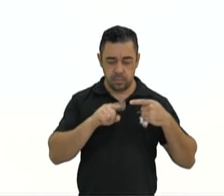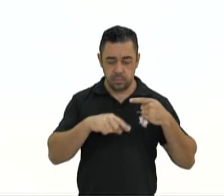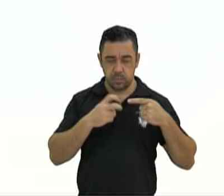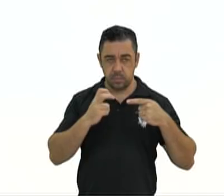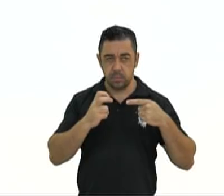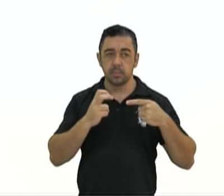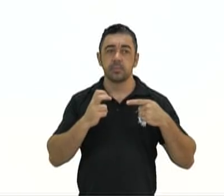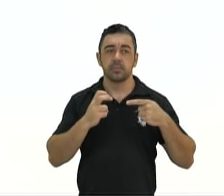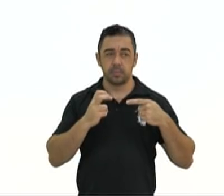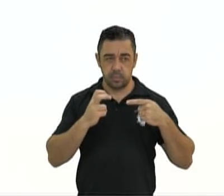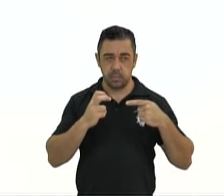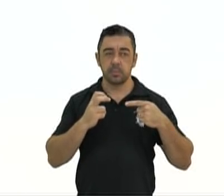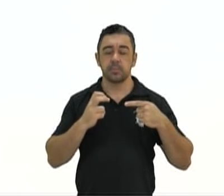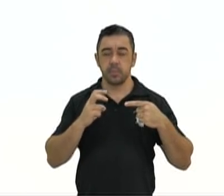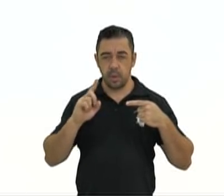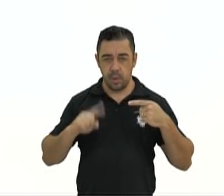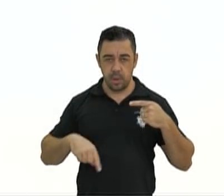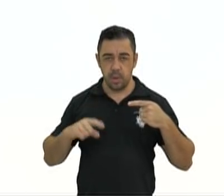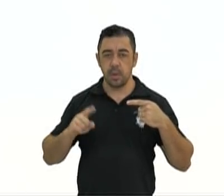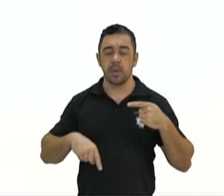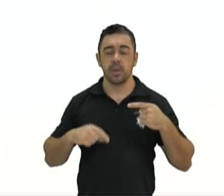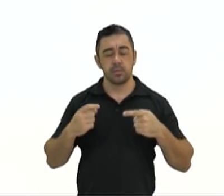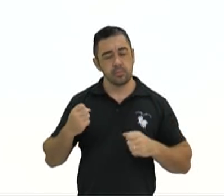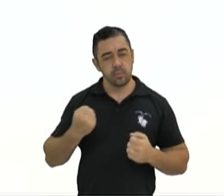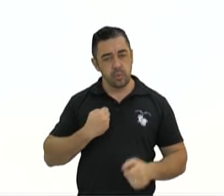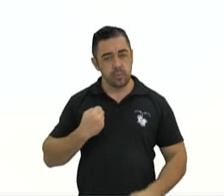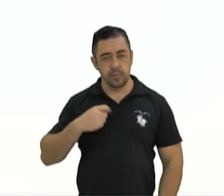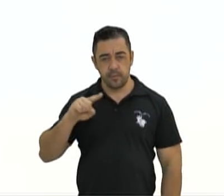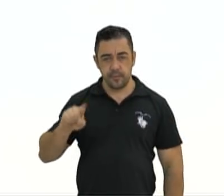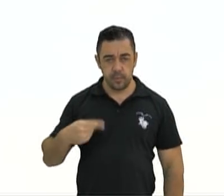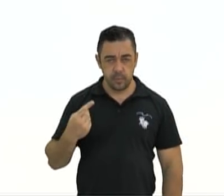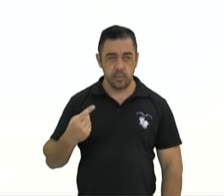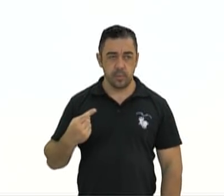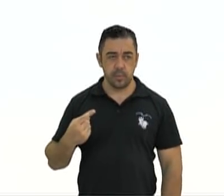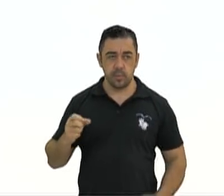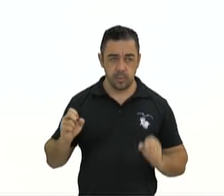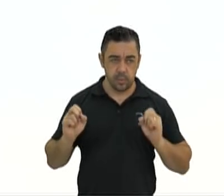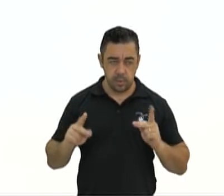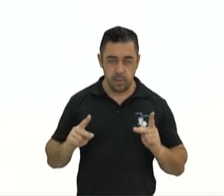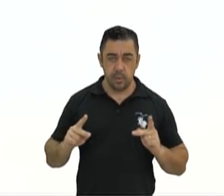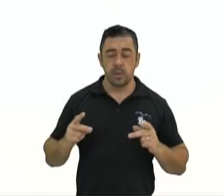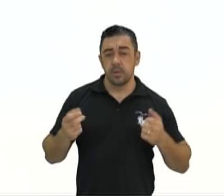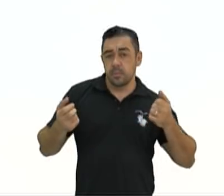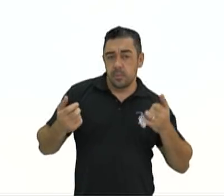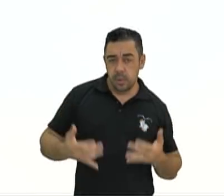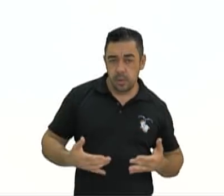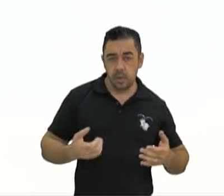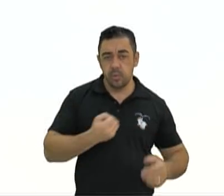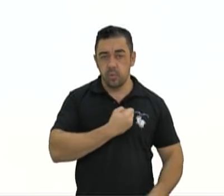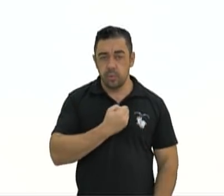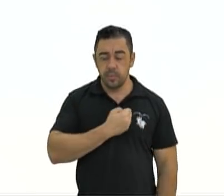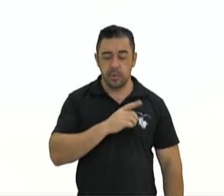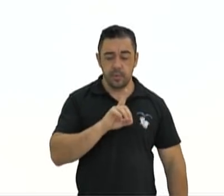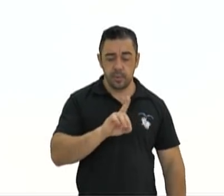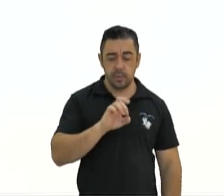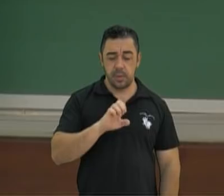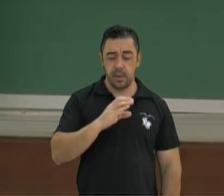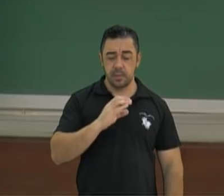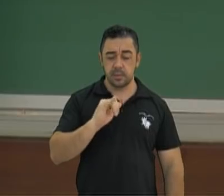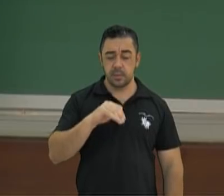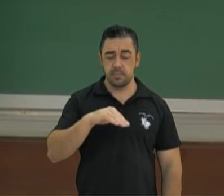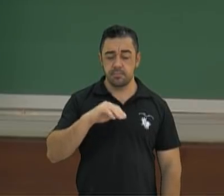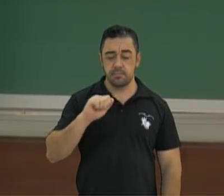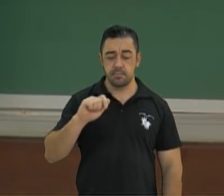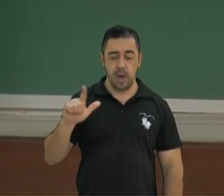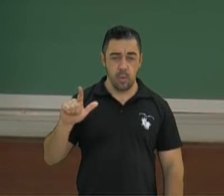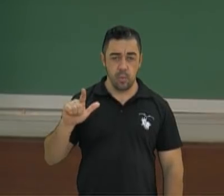números decimais, que são os números com vírgula, ok? Então, quando a professora falar a partir de agora em números decimais,